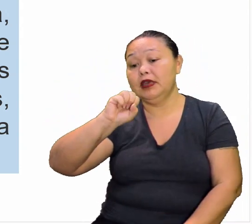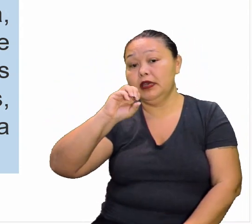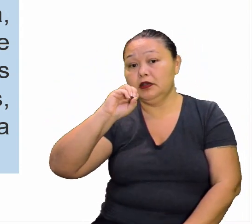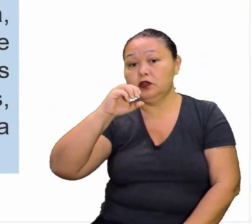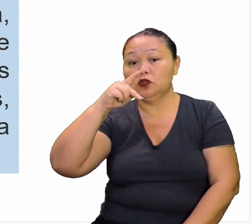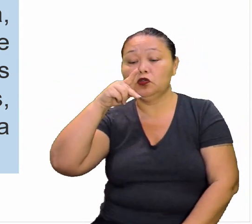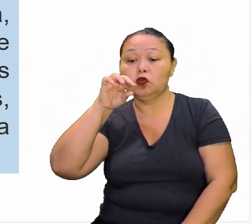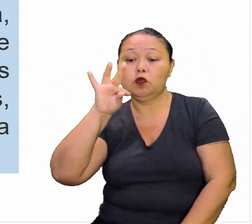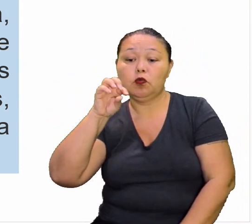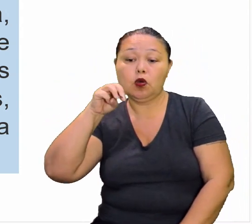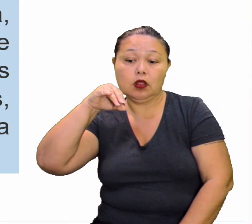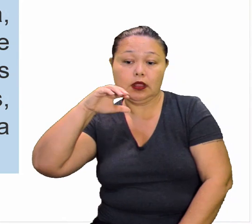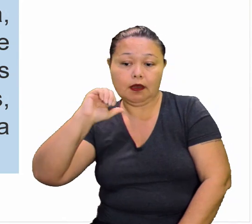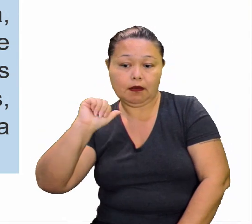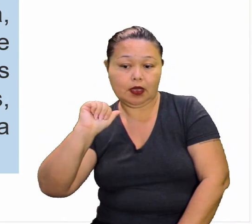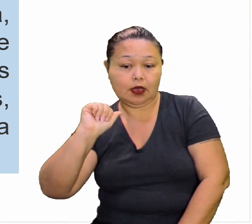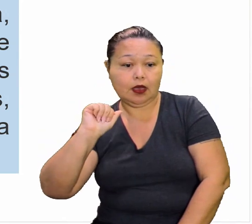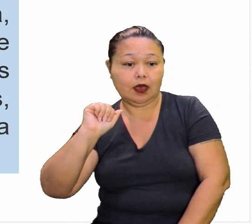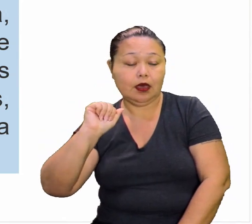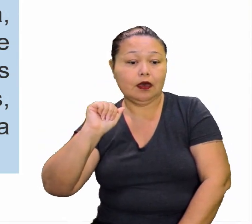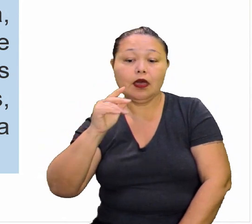Certinho? Por exemplo,